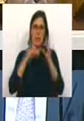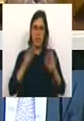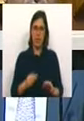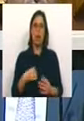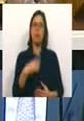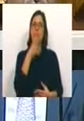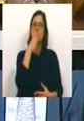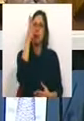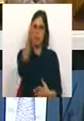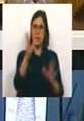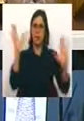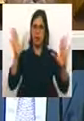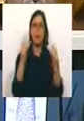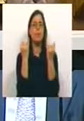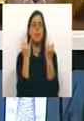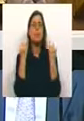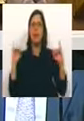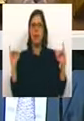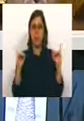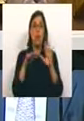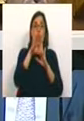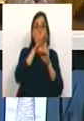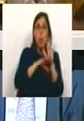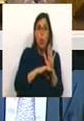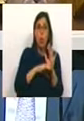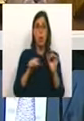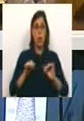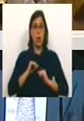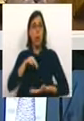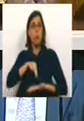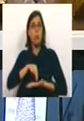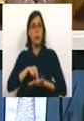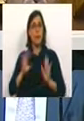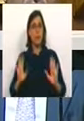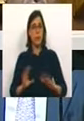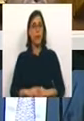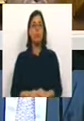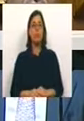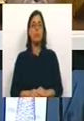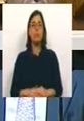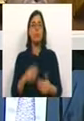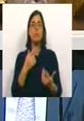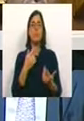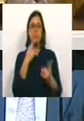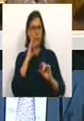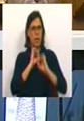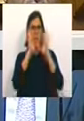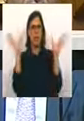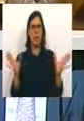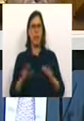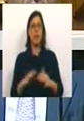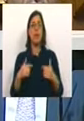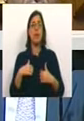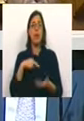já dizer-lhe que, independentemente das condições, a nossa posição é muito clara.